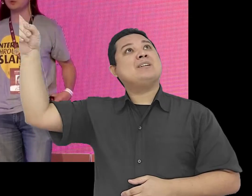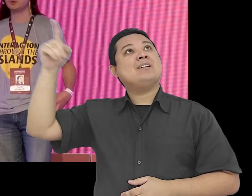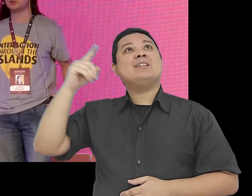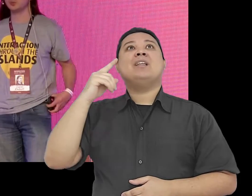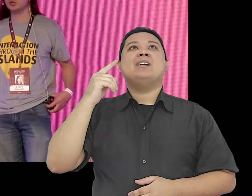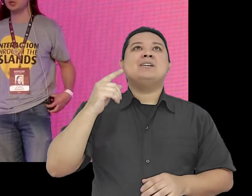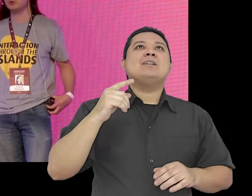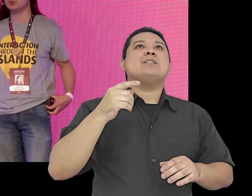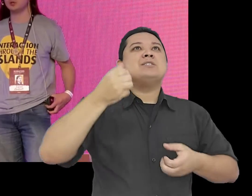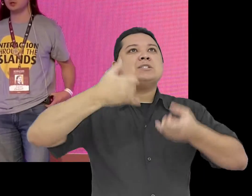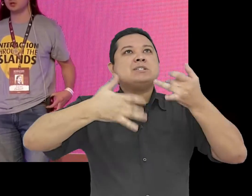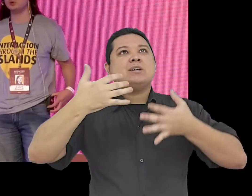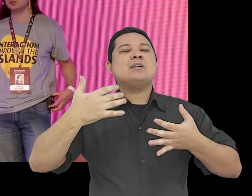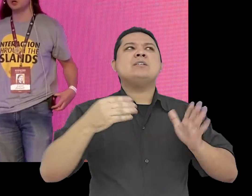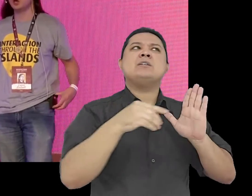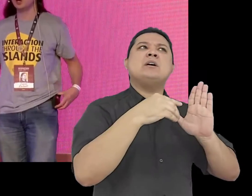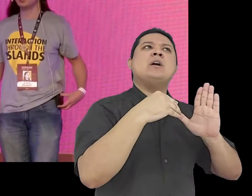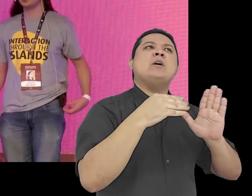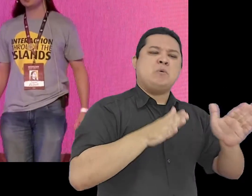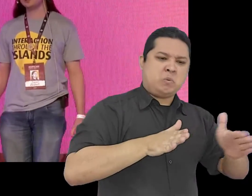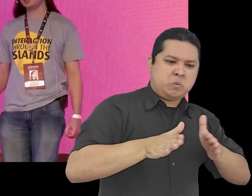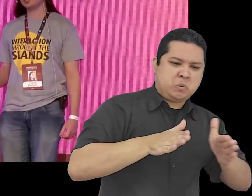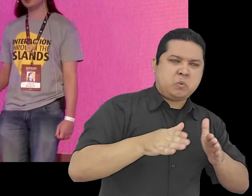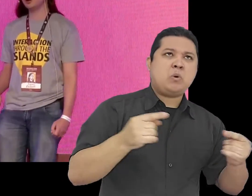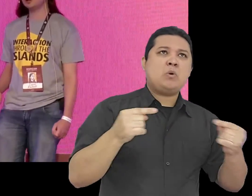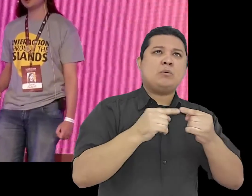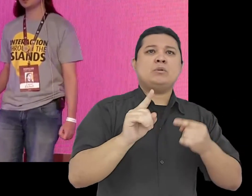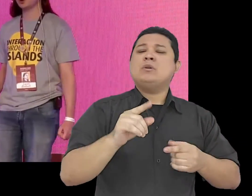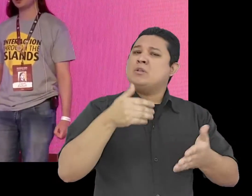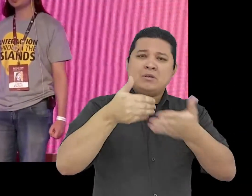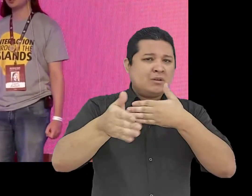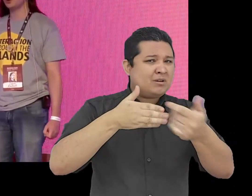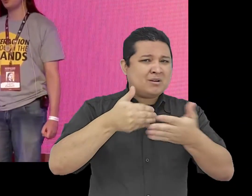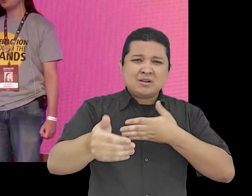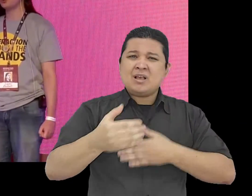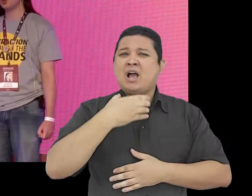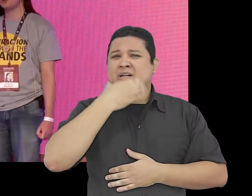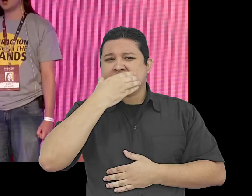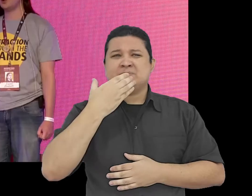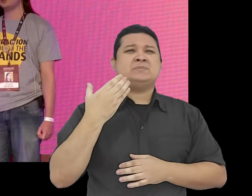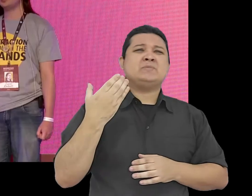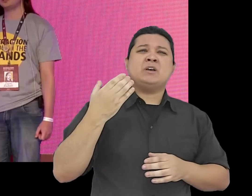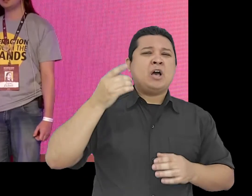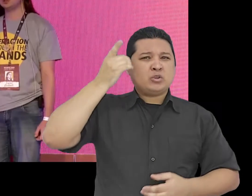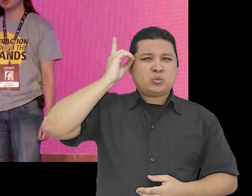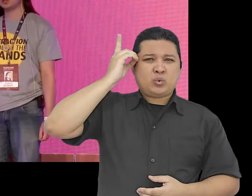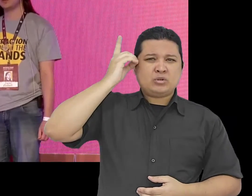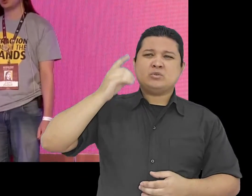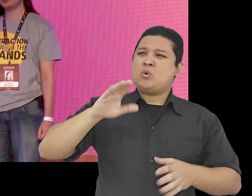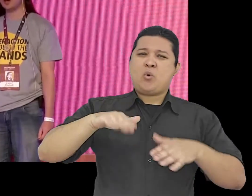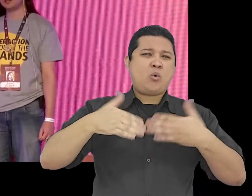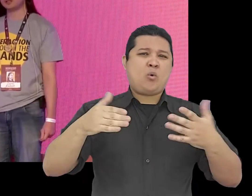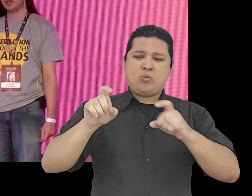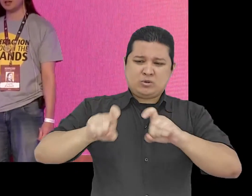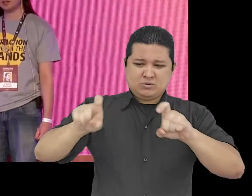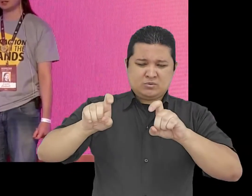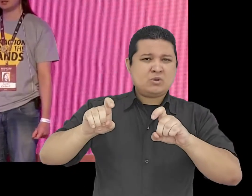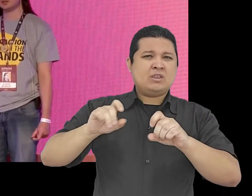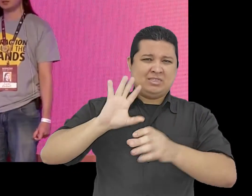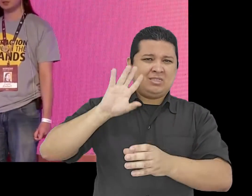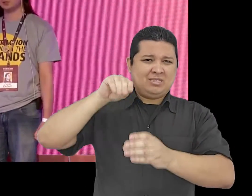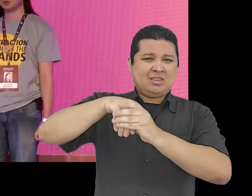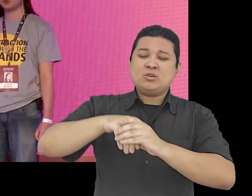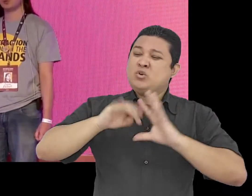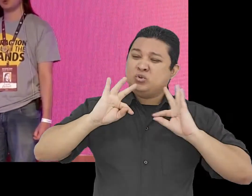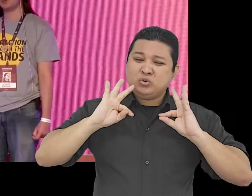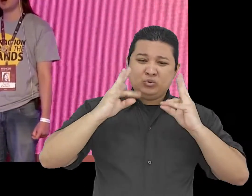problema de desinformação, porque que nem eu disse, seja em iOS ou Android, ou na web, a maioria das dificuldades técnicas